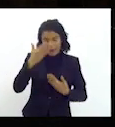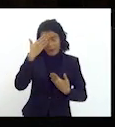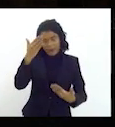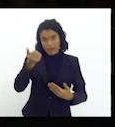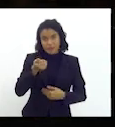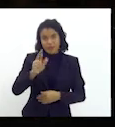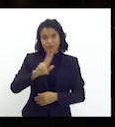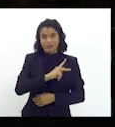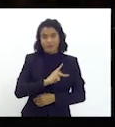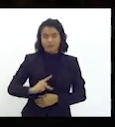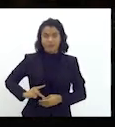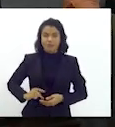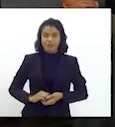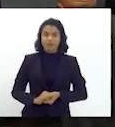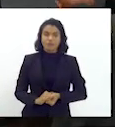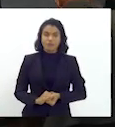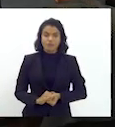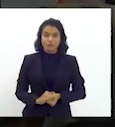obrigado